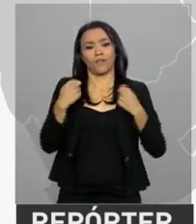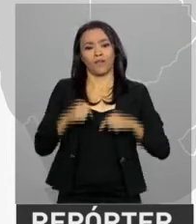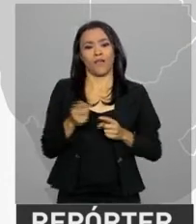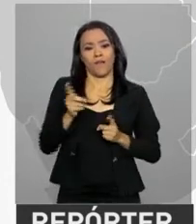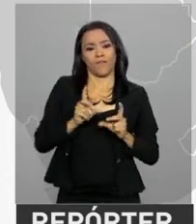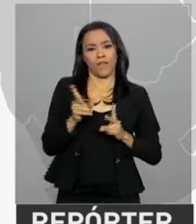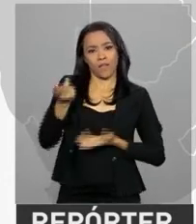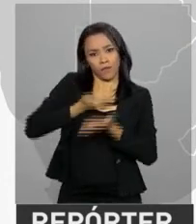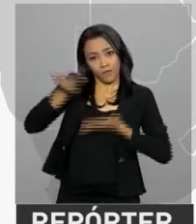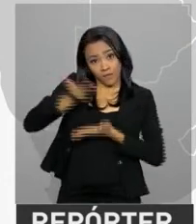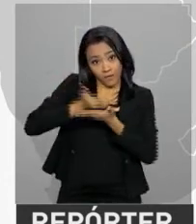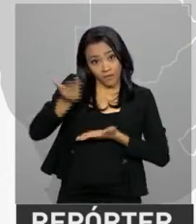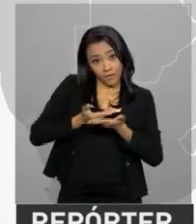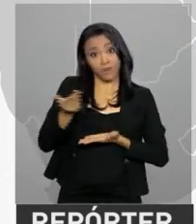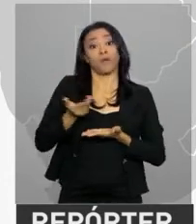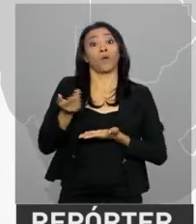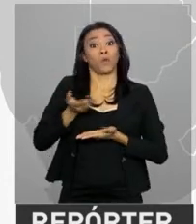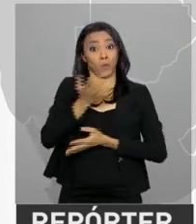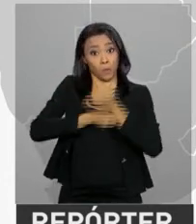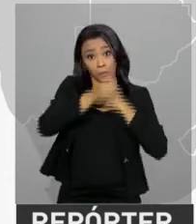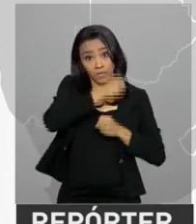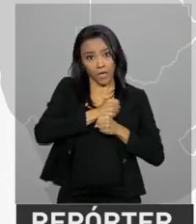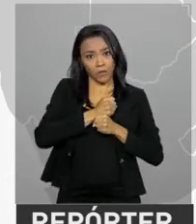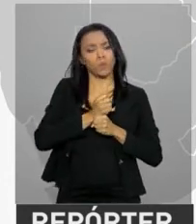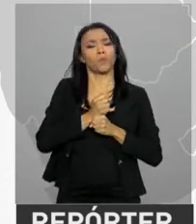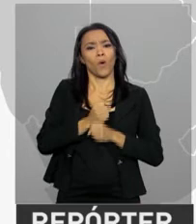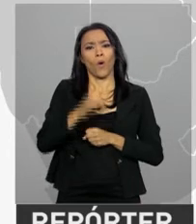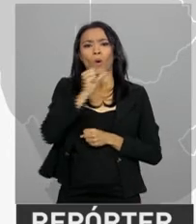entre Brasil e Moçambique movimentou, no ano passado,